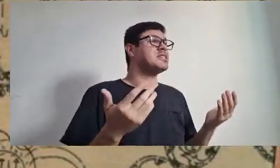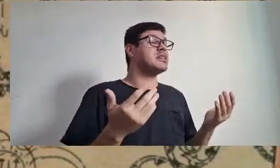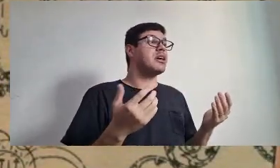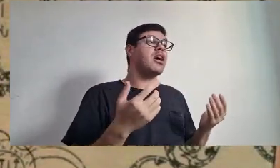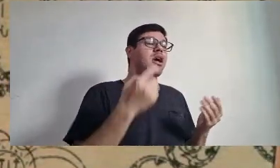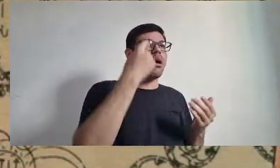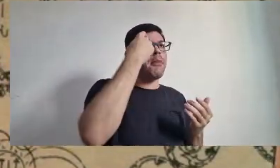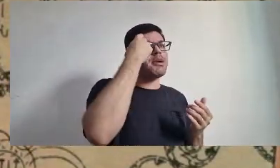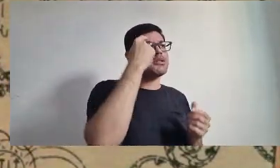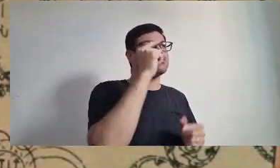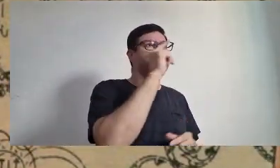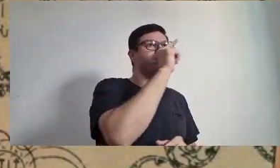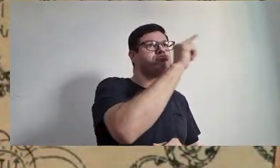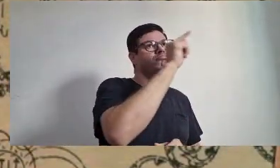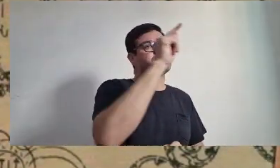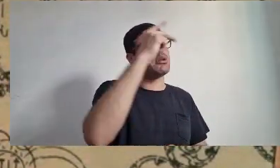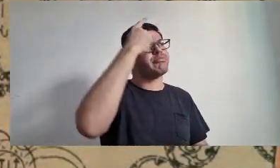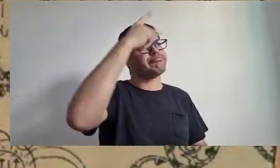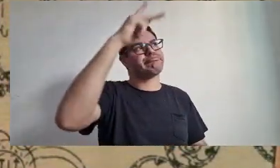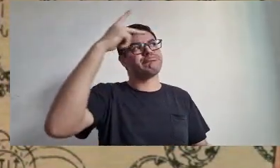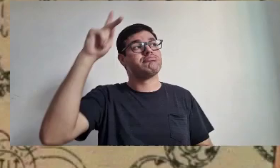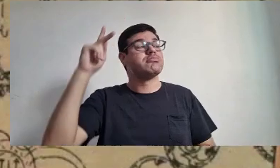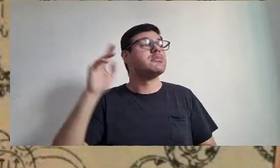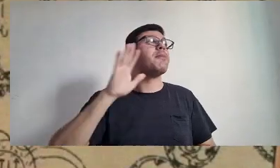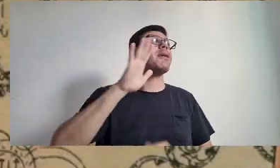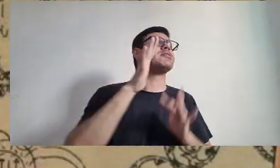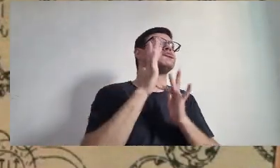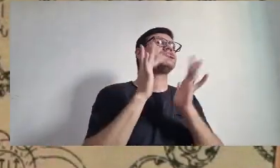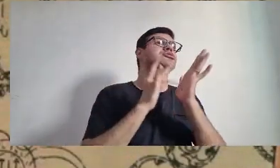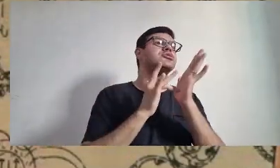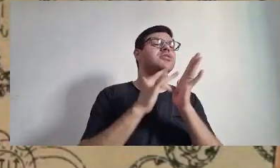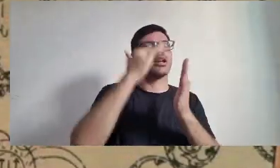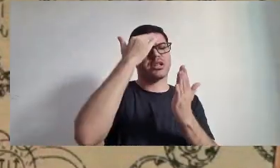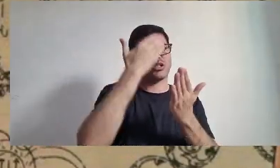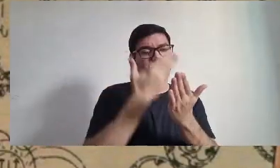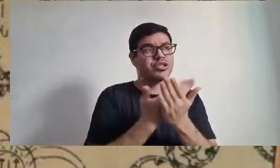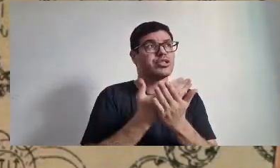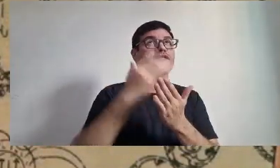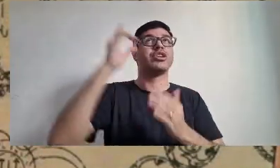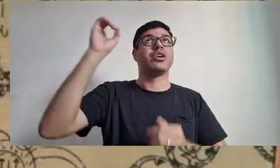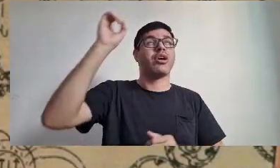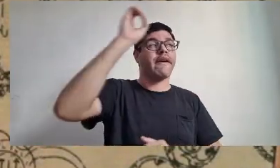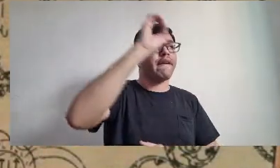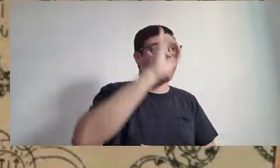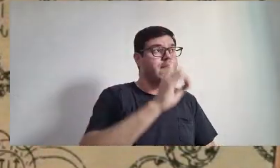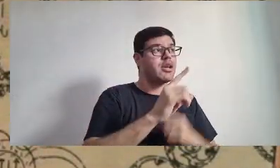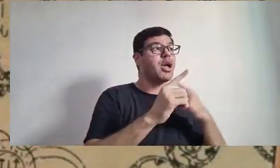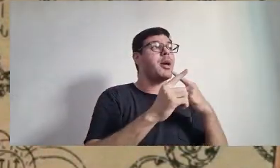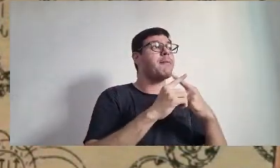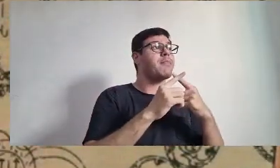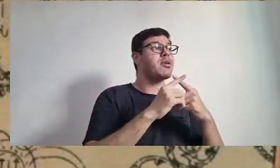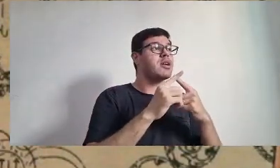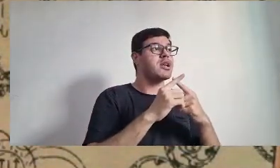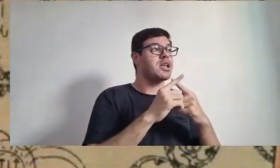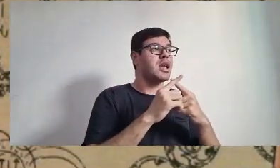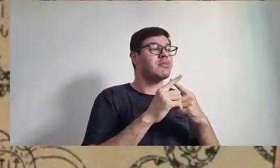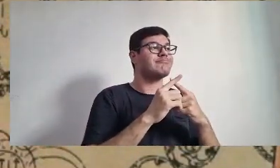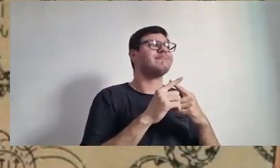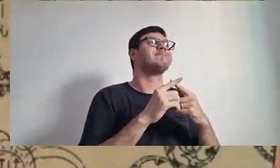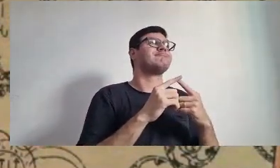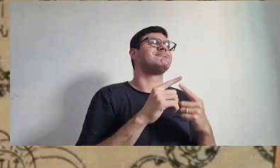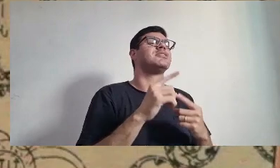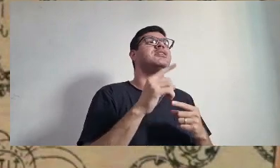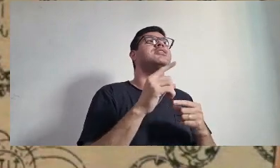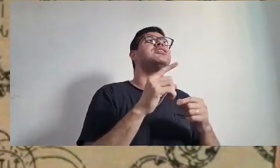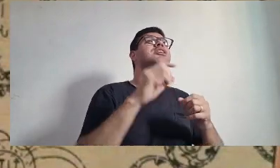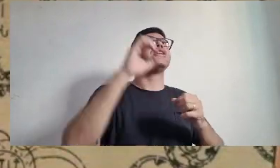quer. Eu creio que Jesus Cristo veio ao mundo porque ele não nasceu de um homem, ele nasceu por obra